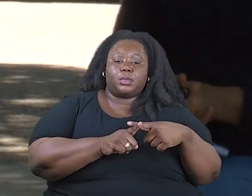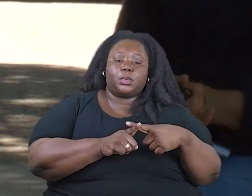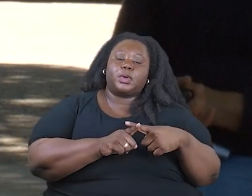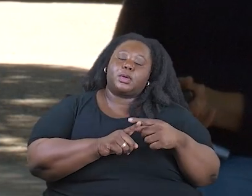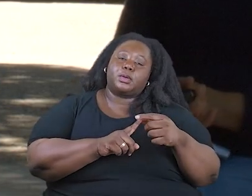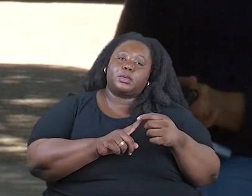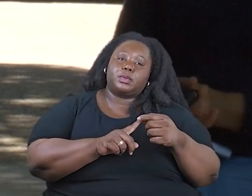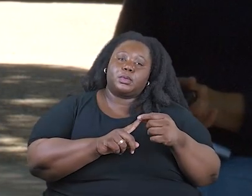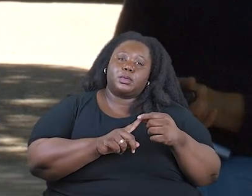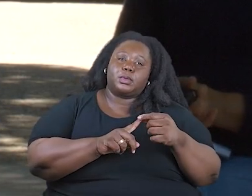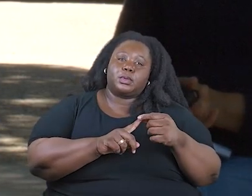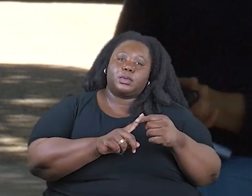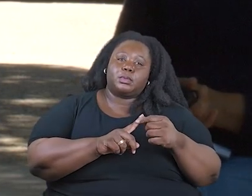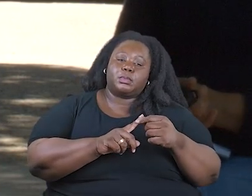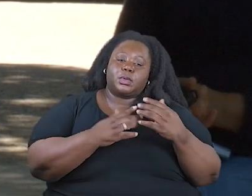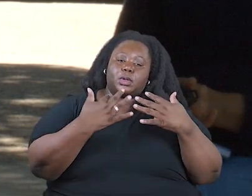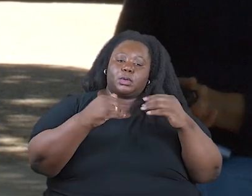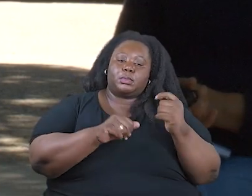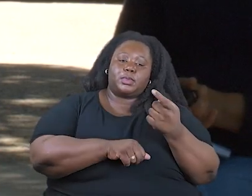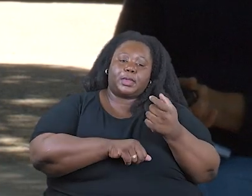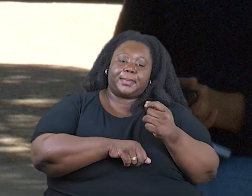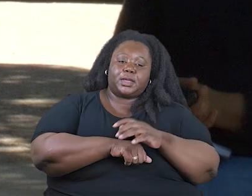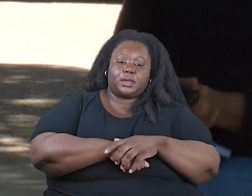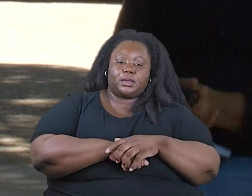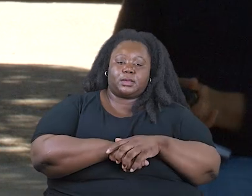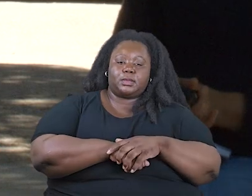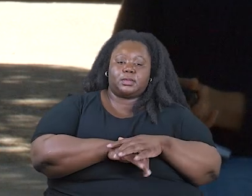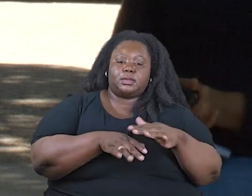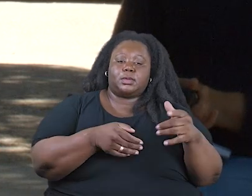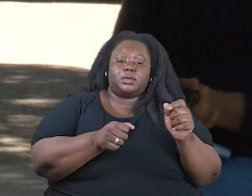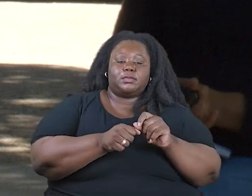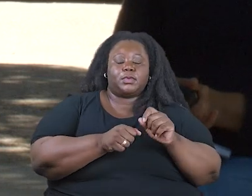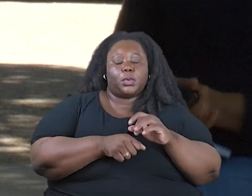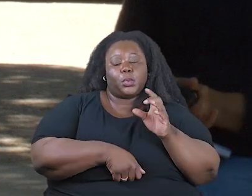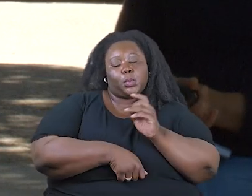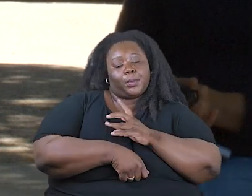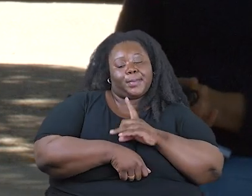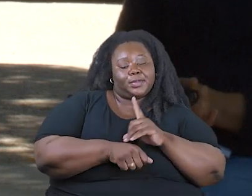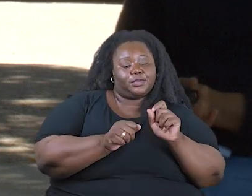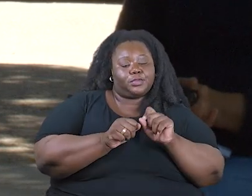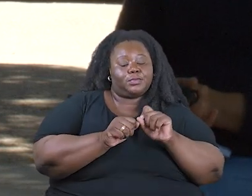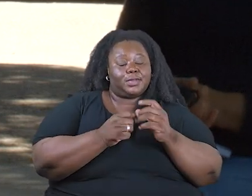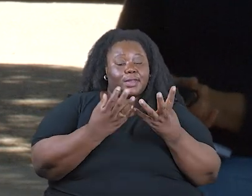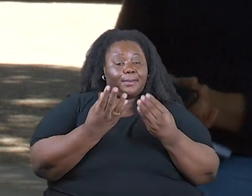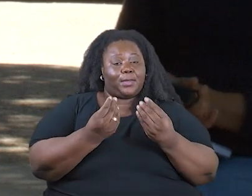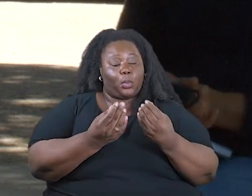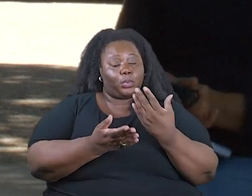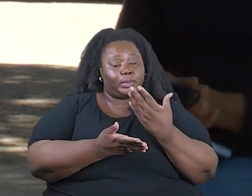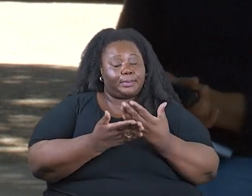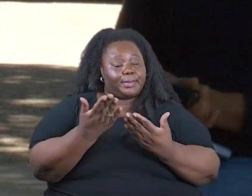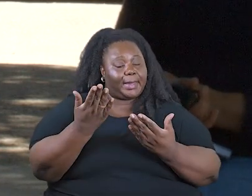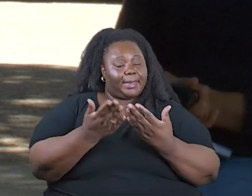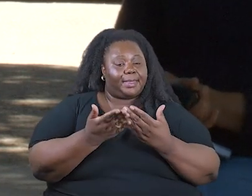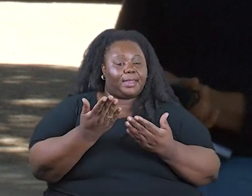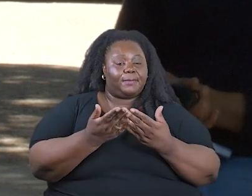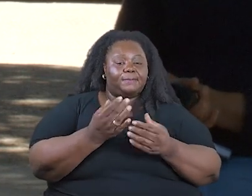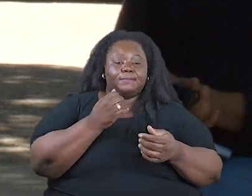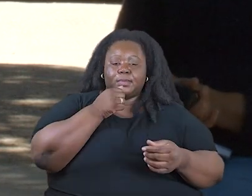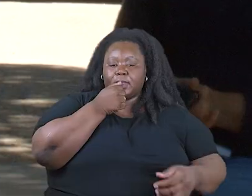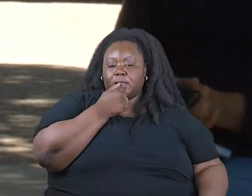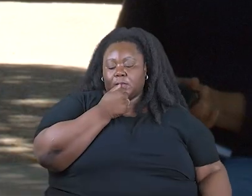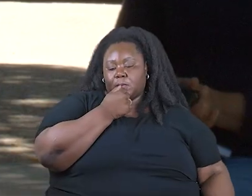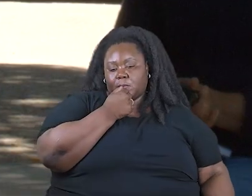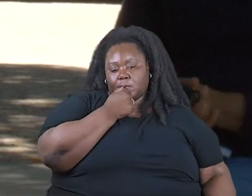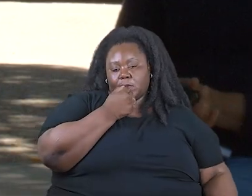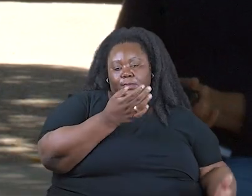porque o público eles consideram que é pequeno. Então eles ficam com receio de fazer muitas cópias e ficar o resto da vida com um